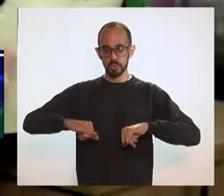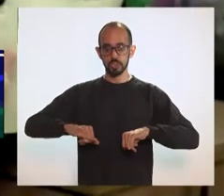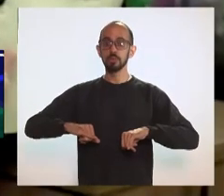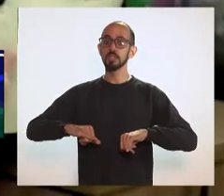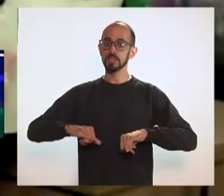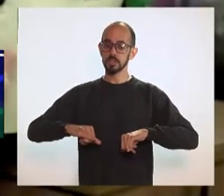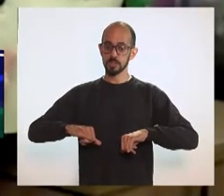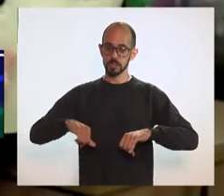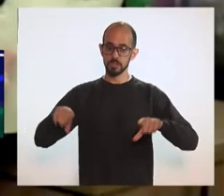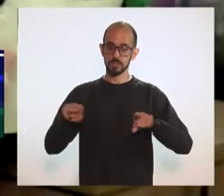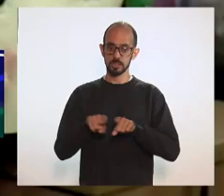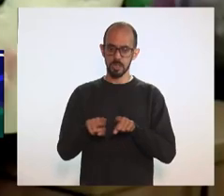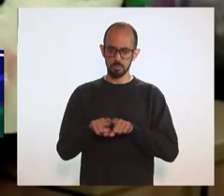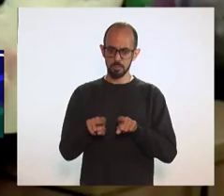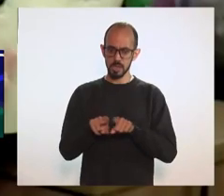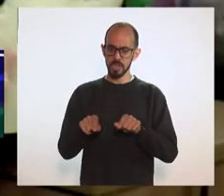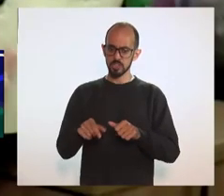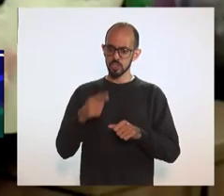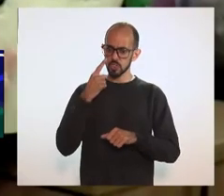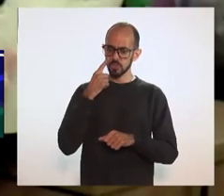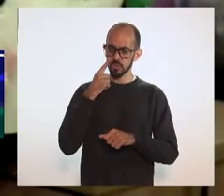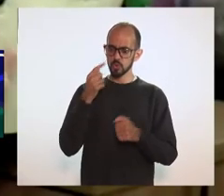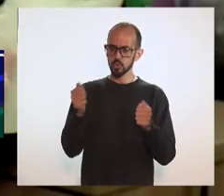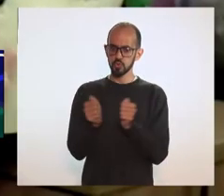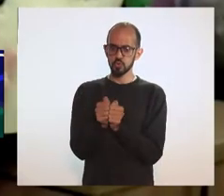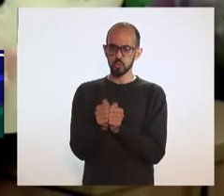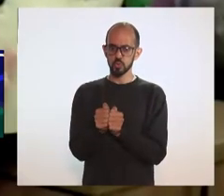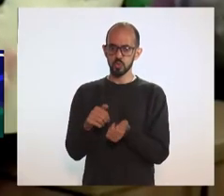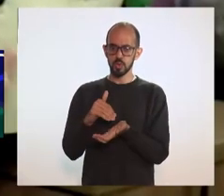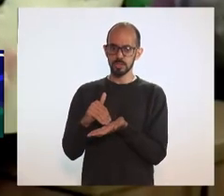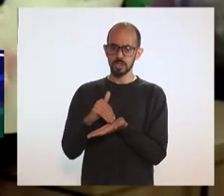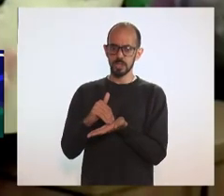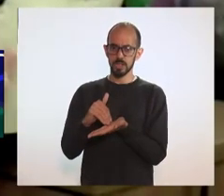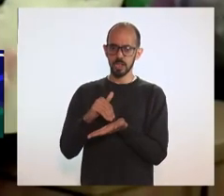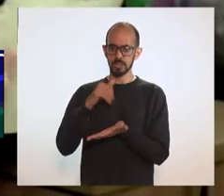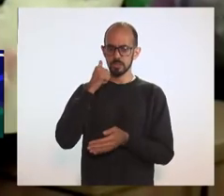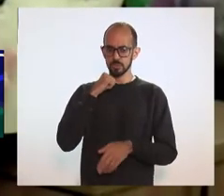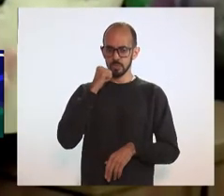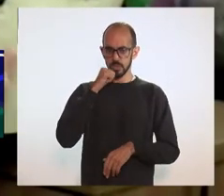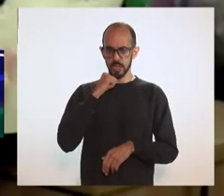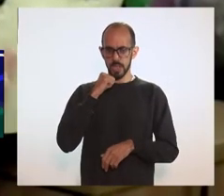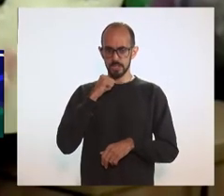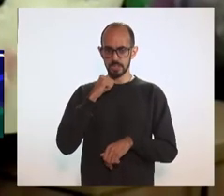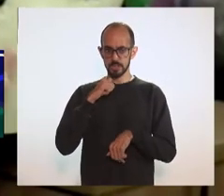podemos verificar através da Subsecretaria de Políticas para as Mulheres o quanto